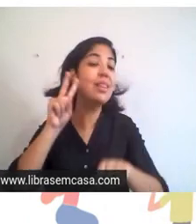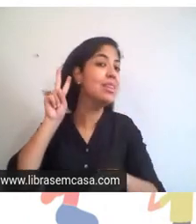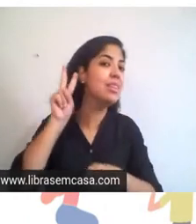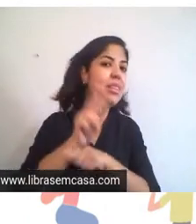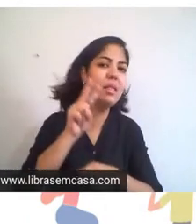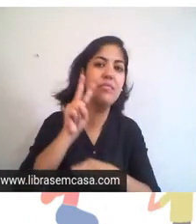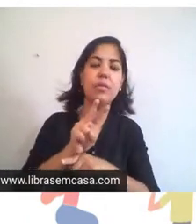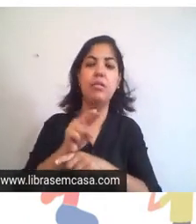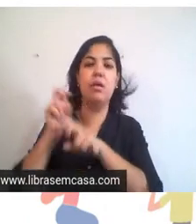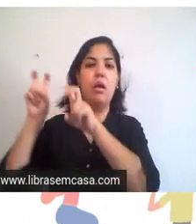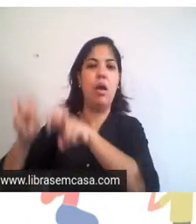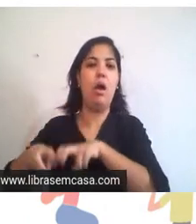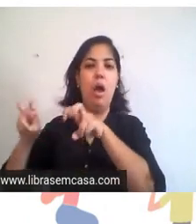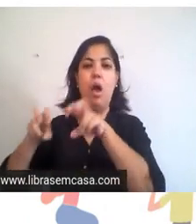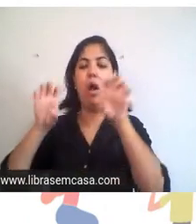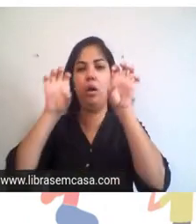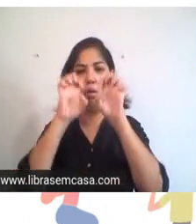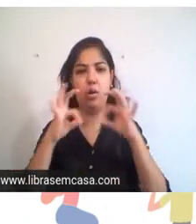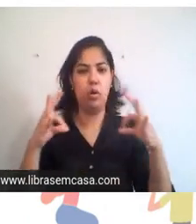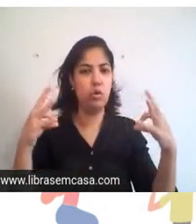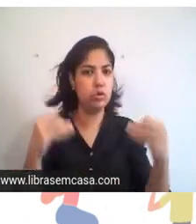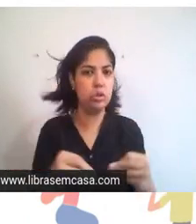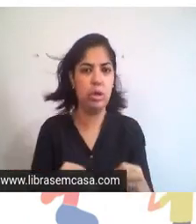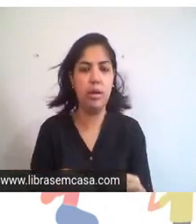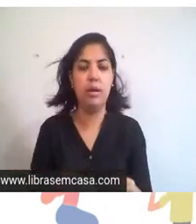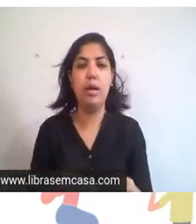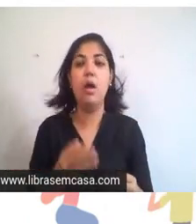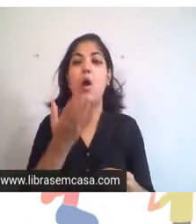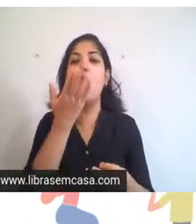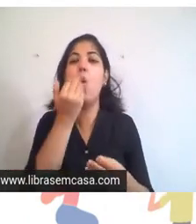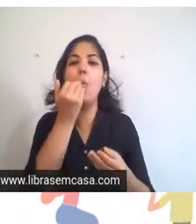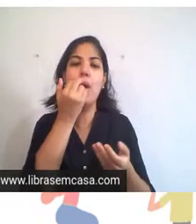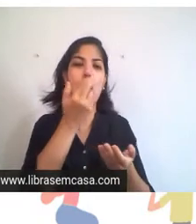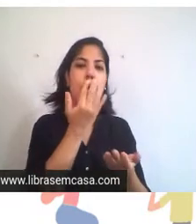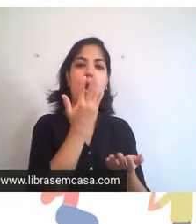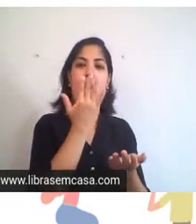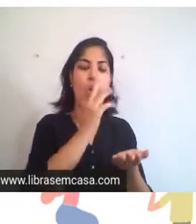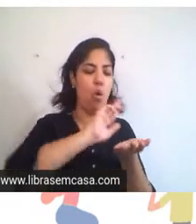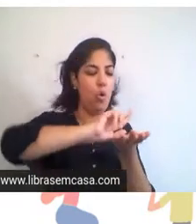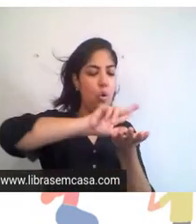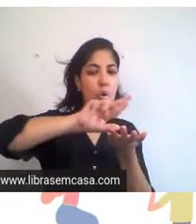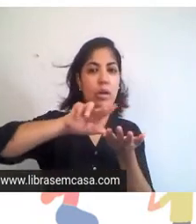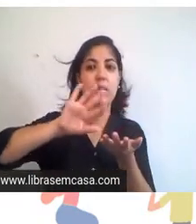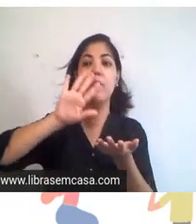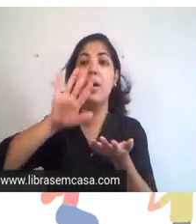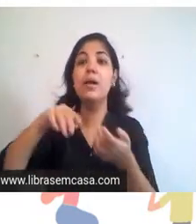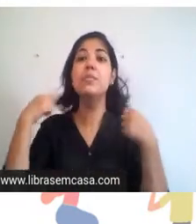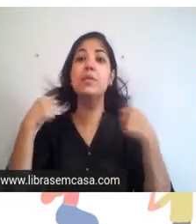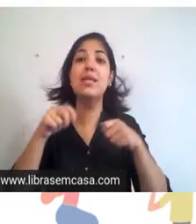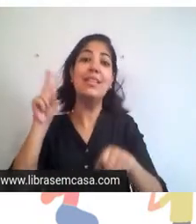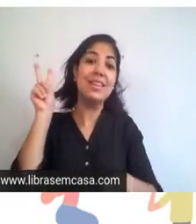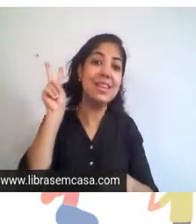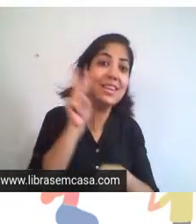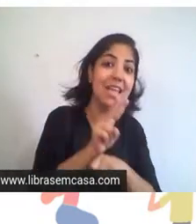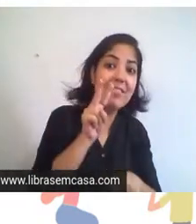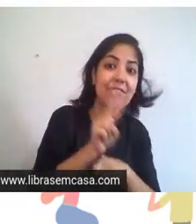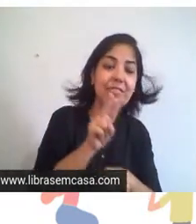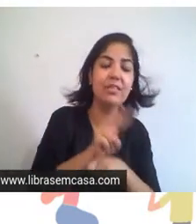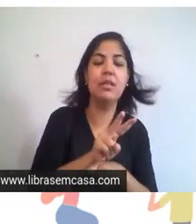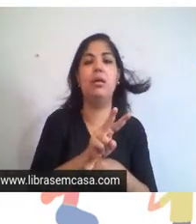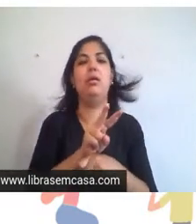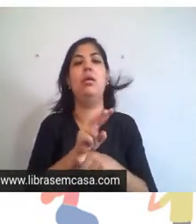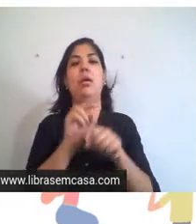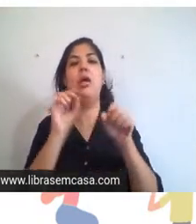basta comer diverso e colorido, há que defender a biodiversidade. Não basta não ser machista, há